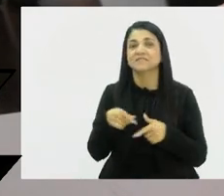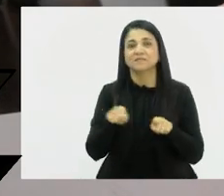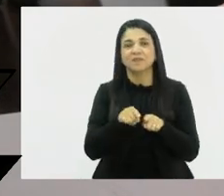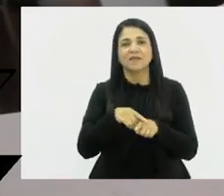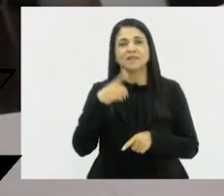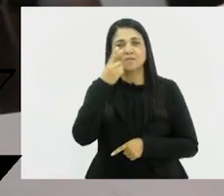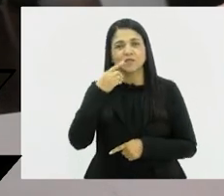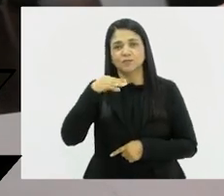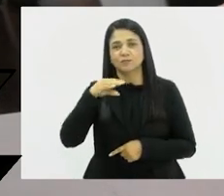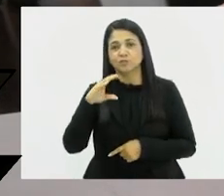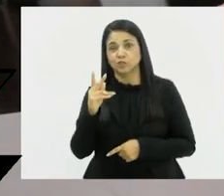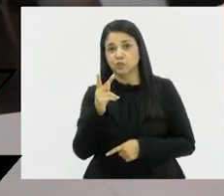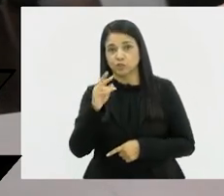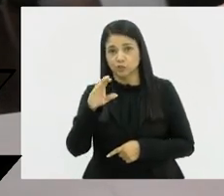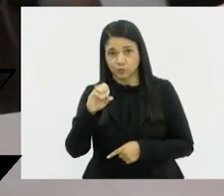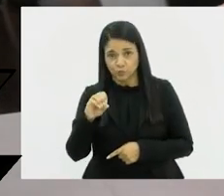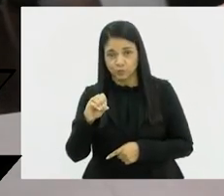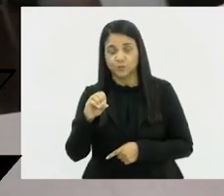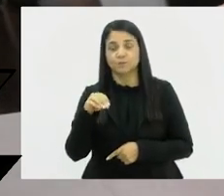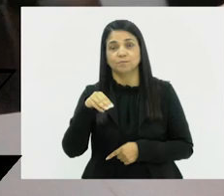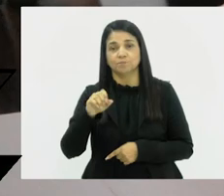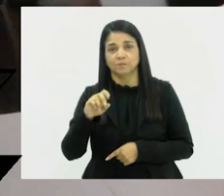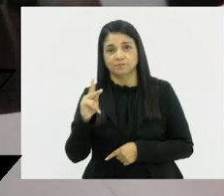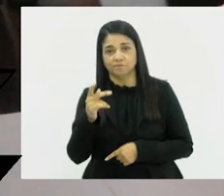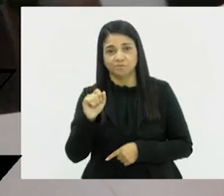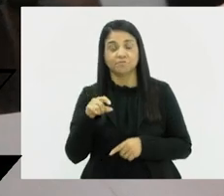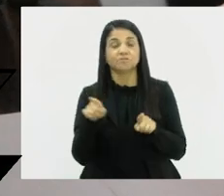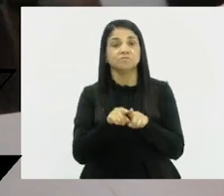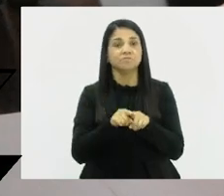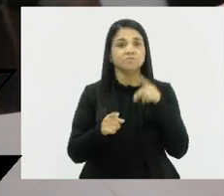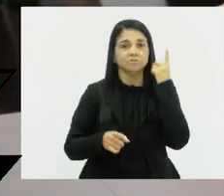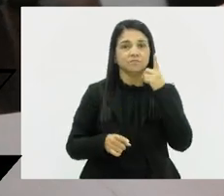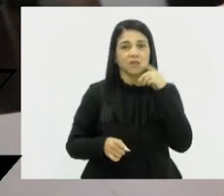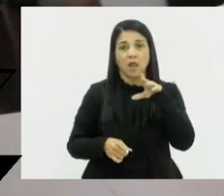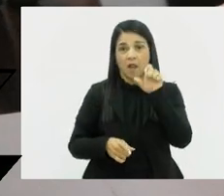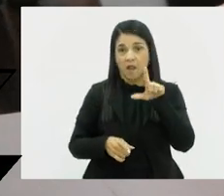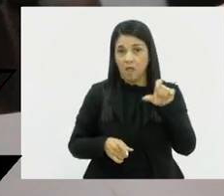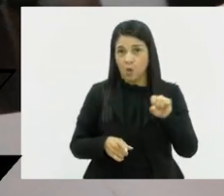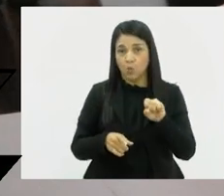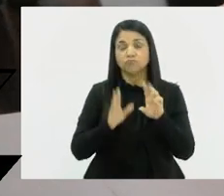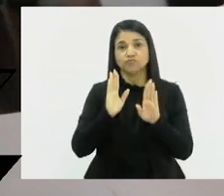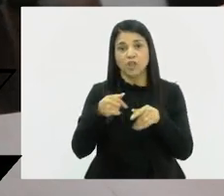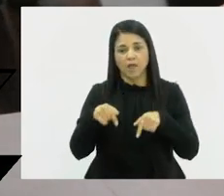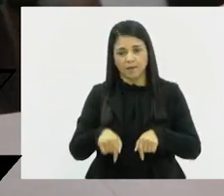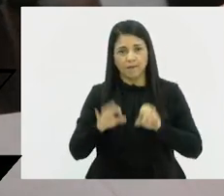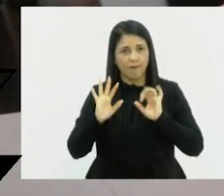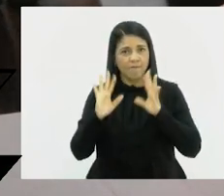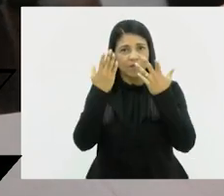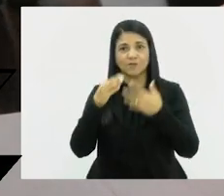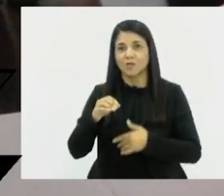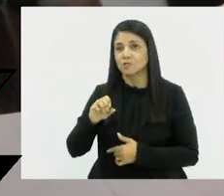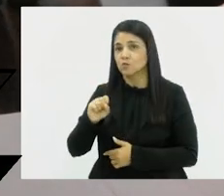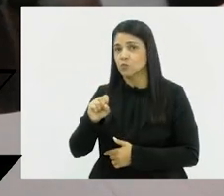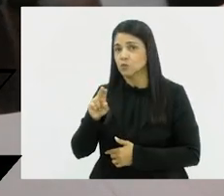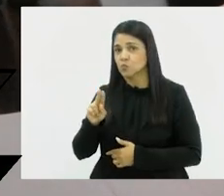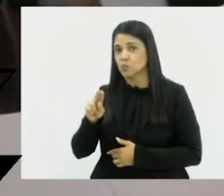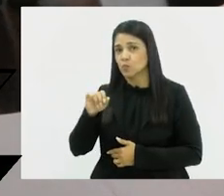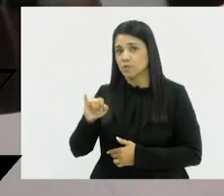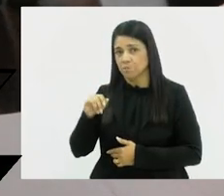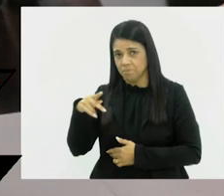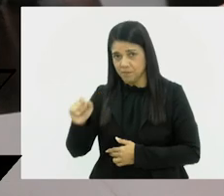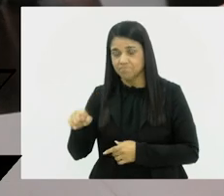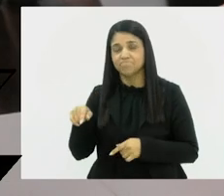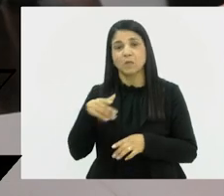pela seriedade que conduz esse trabalho. E deputado Leon Vieira, que inclusive já fez evento para a SUIPA aqui nesta casa, participando. De forma